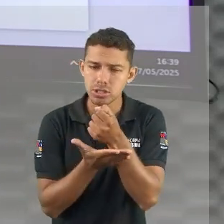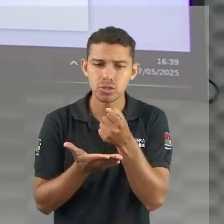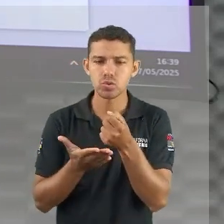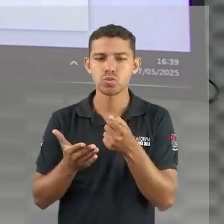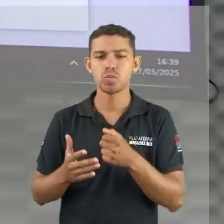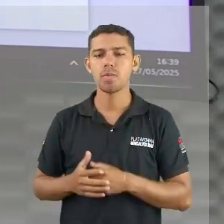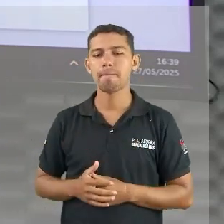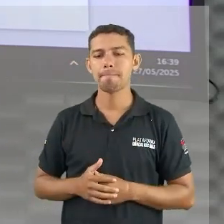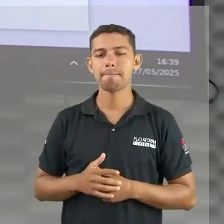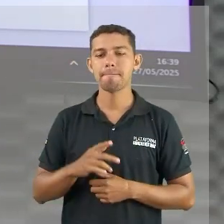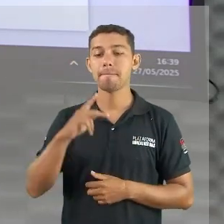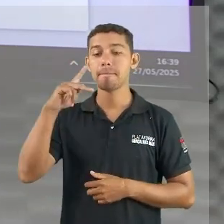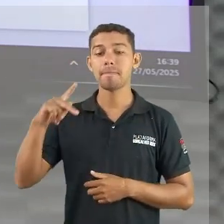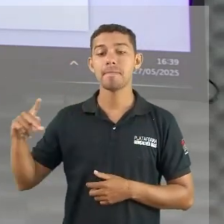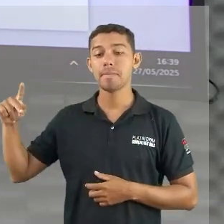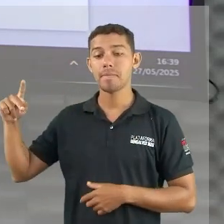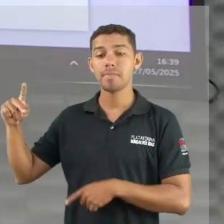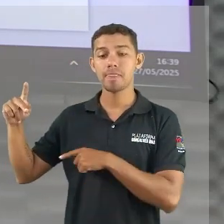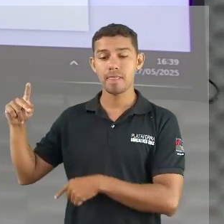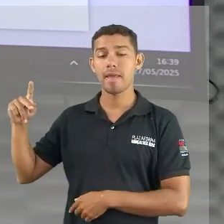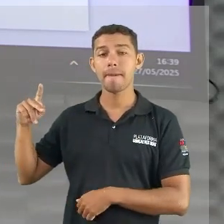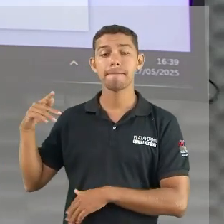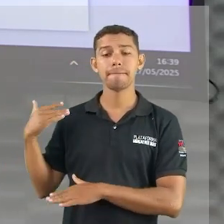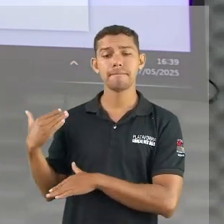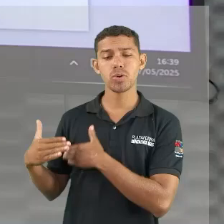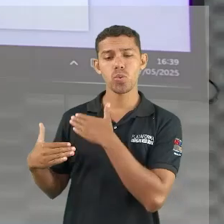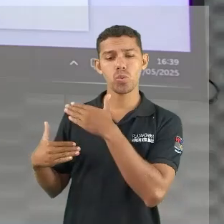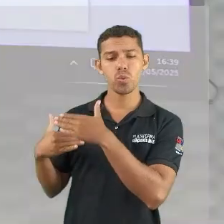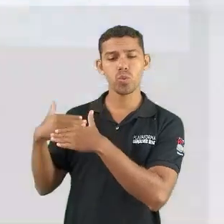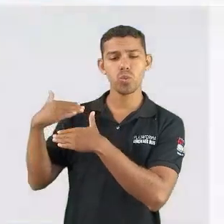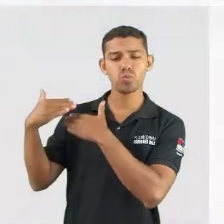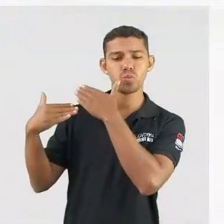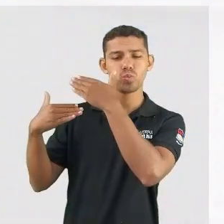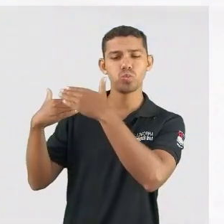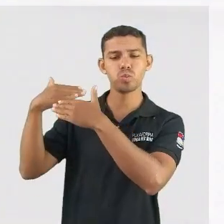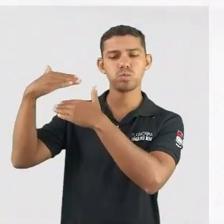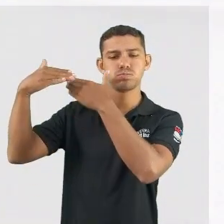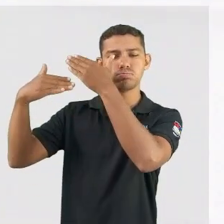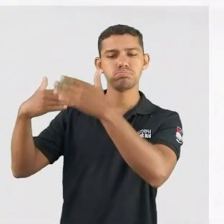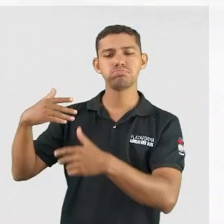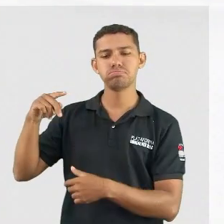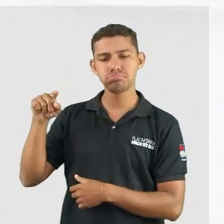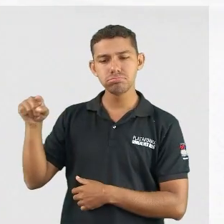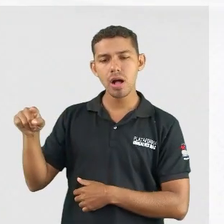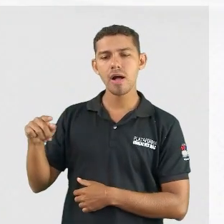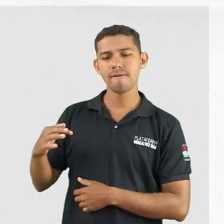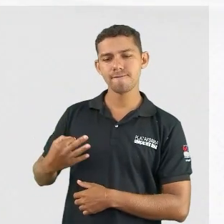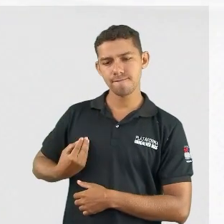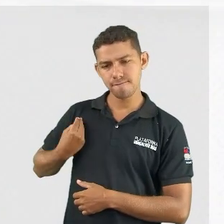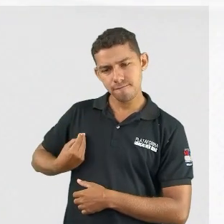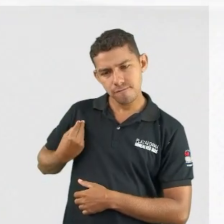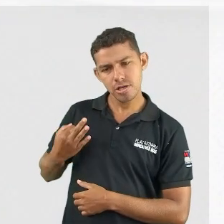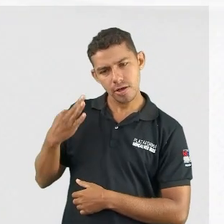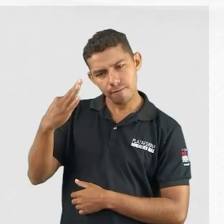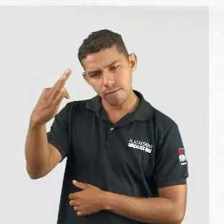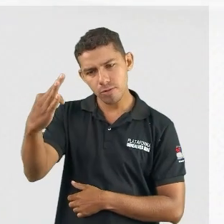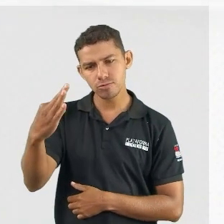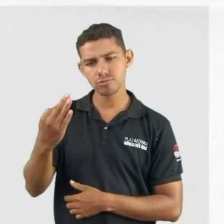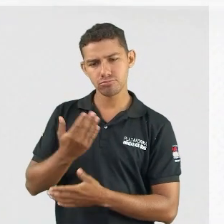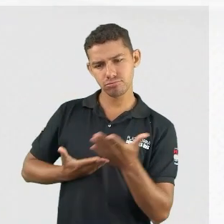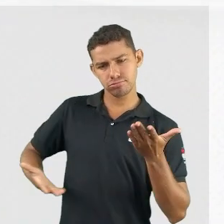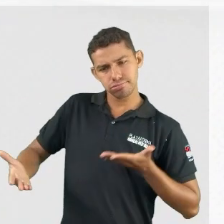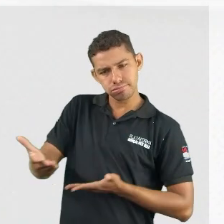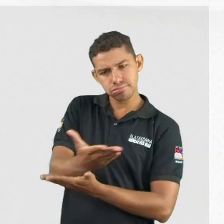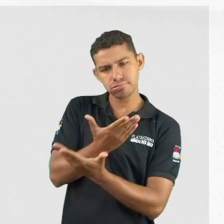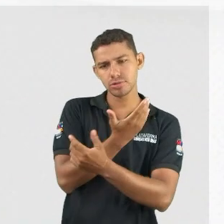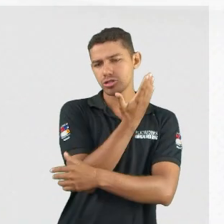Está falando também de um P de prosperidade, garantir vidas prósperas, plenas, em harmonia com